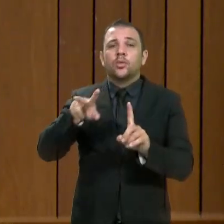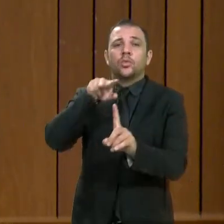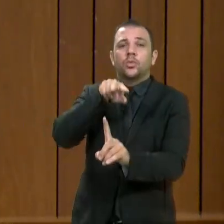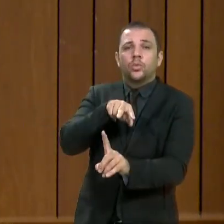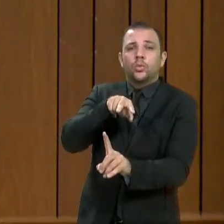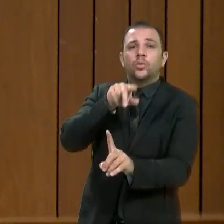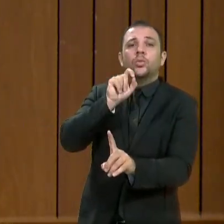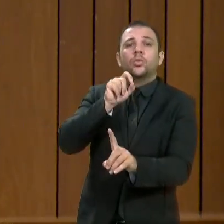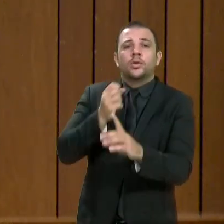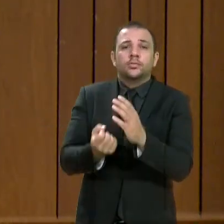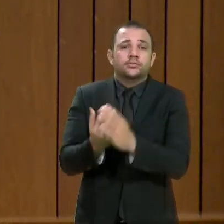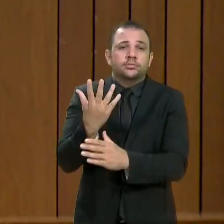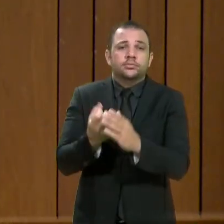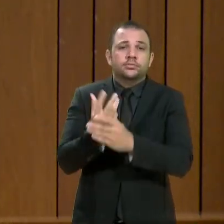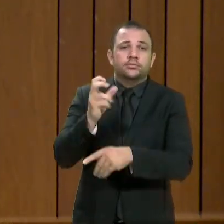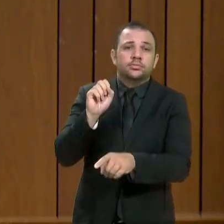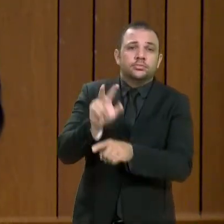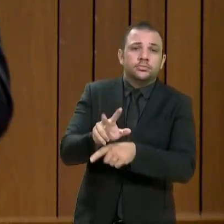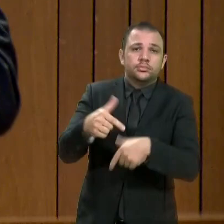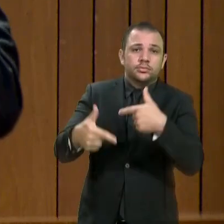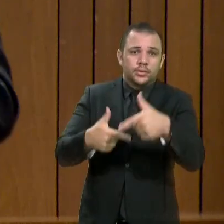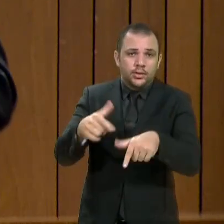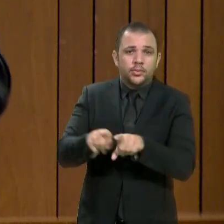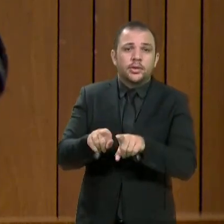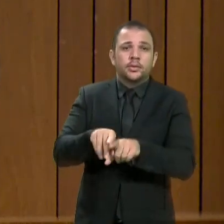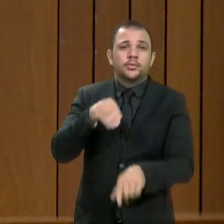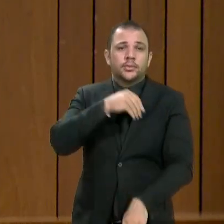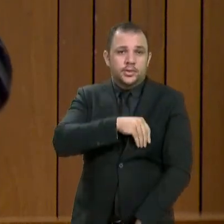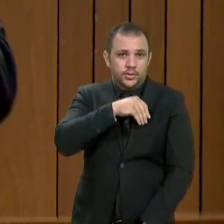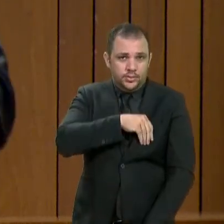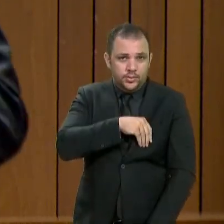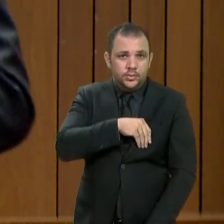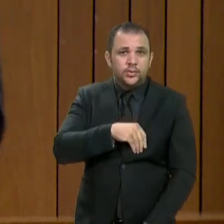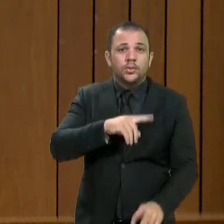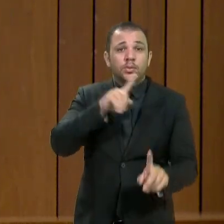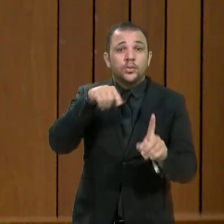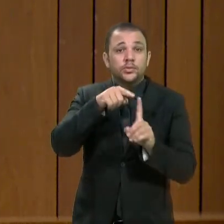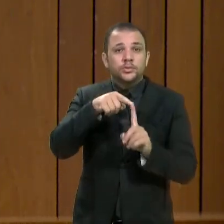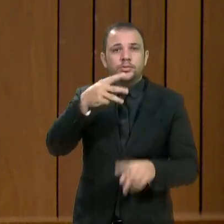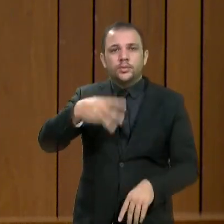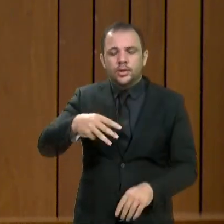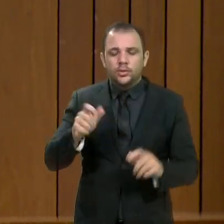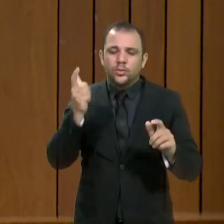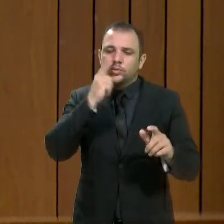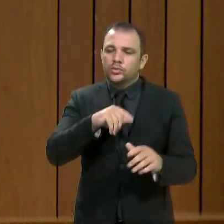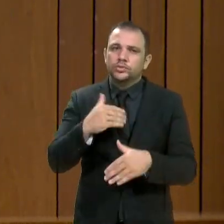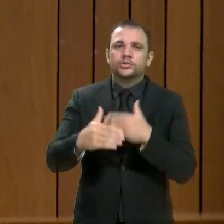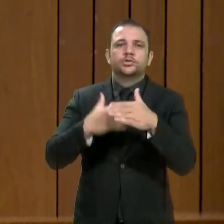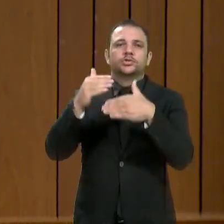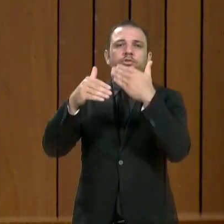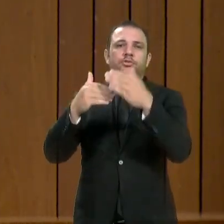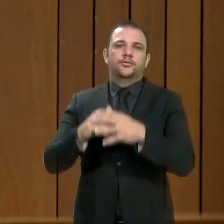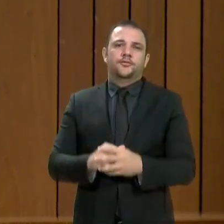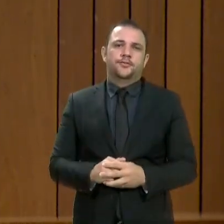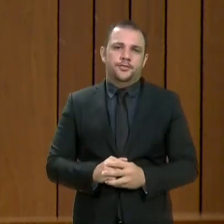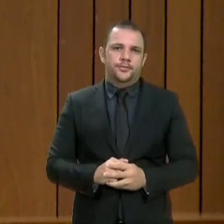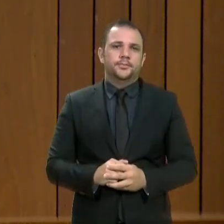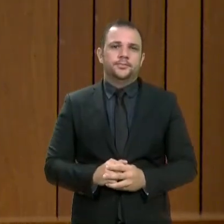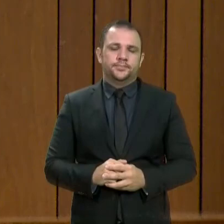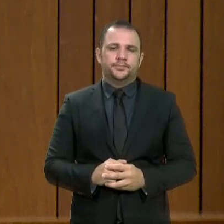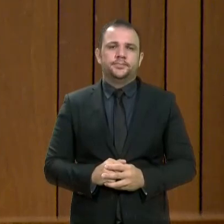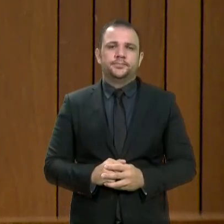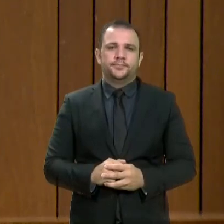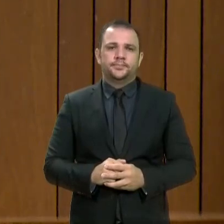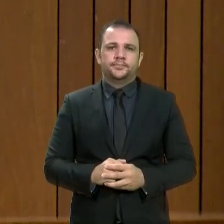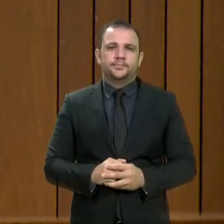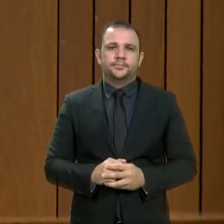é a geração de emprego e renda para que esse Estado possa se desenvolver. E aí vem ao encontro o que aconteceu